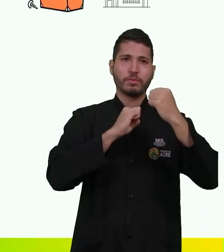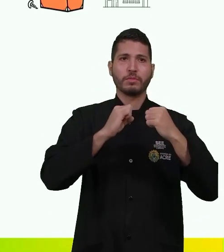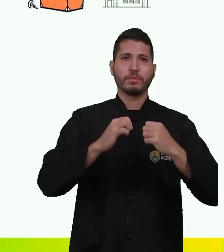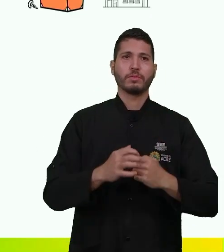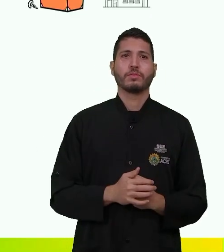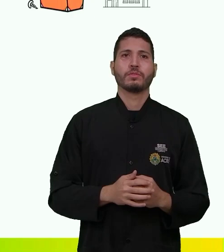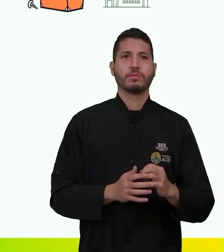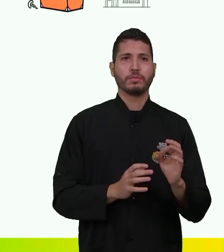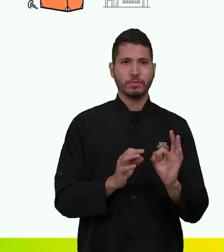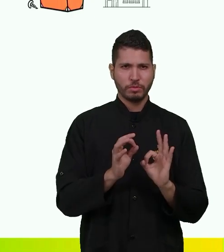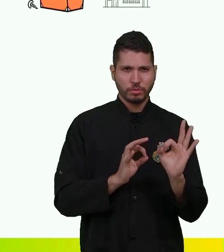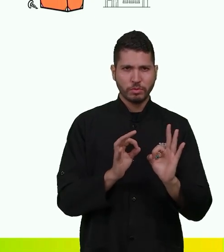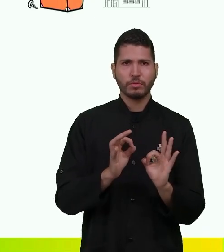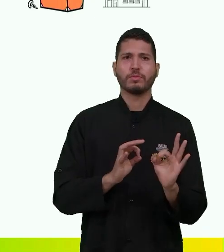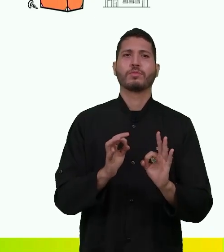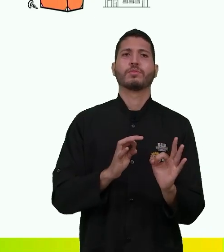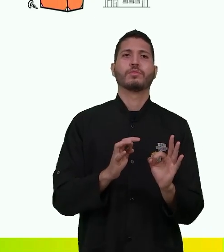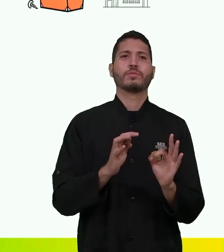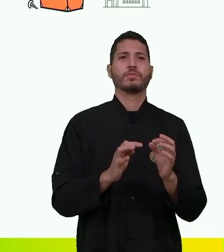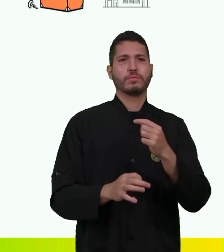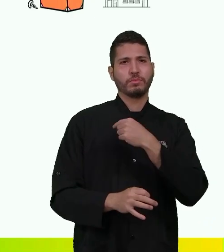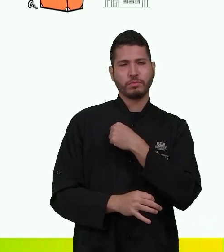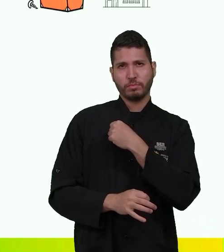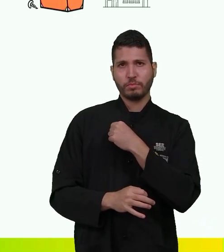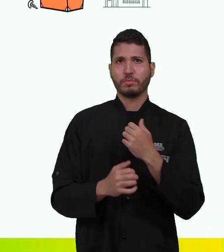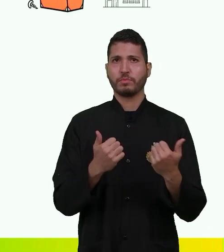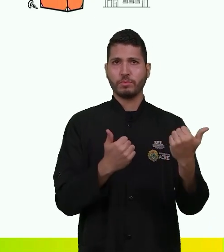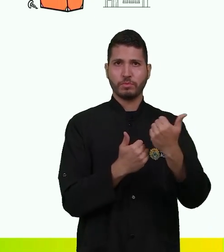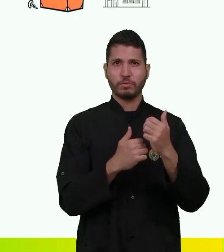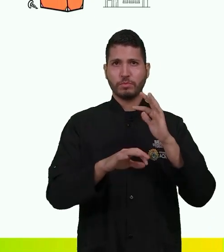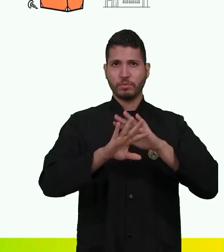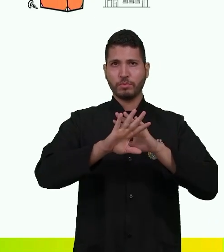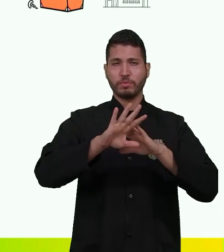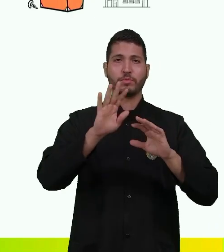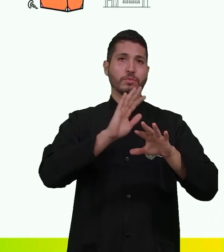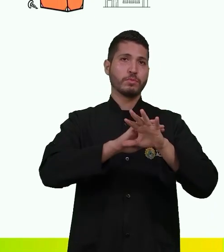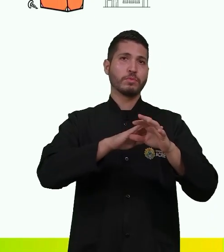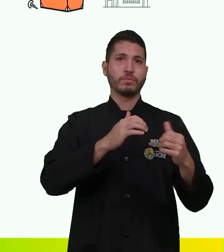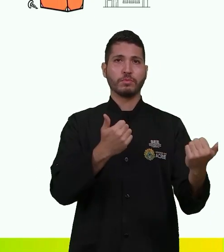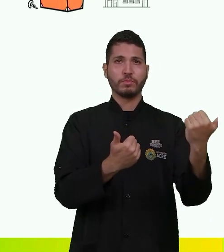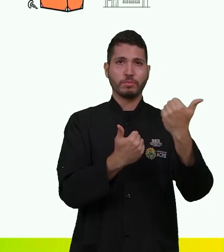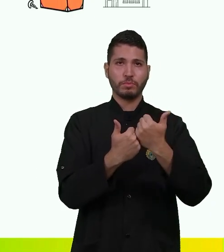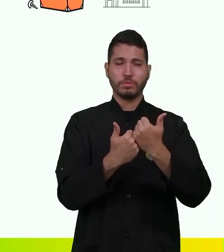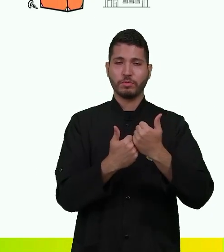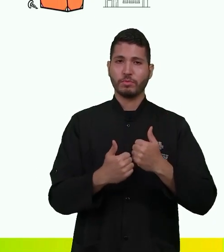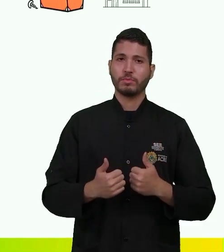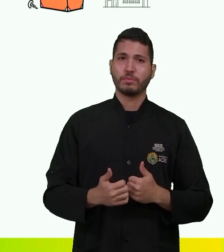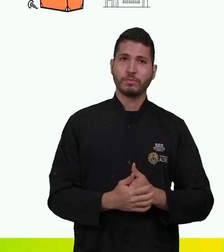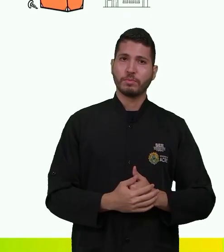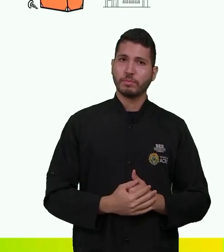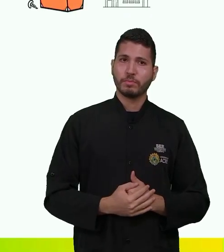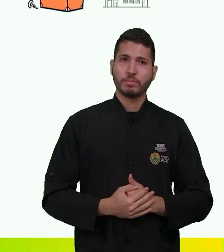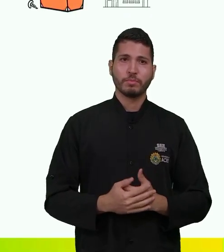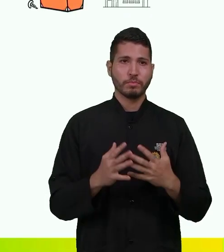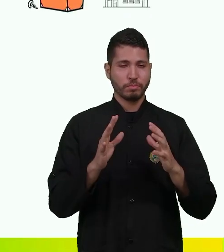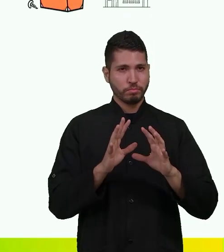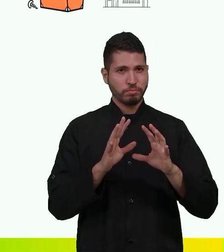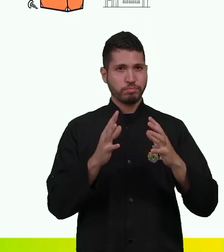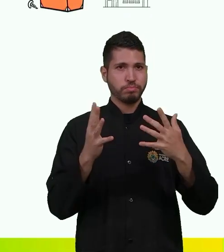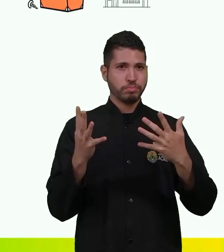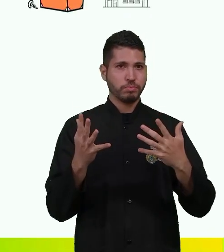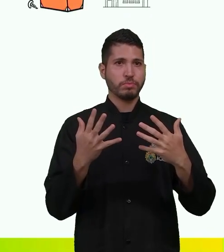de tecidos e substituiu o trabalho manual em grande escala. Criado inicialmente por